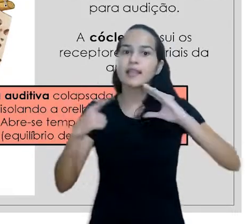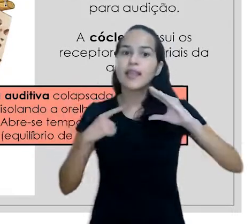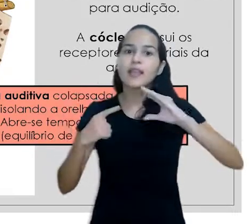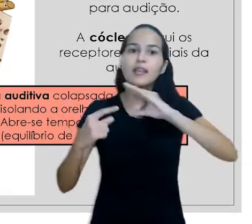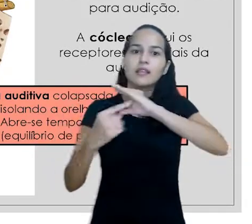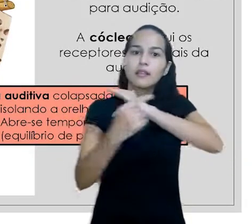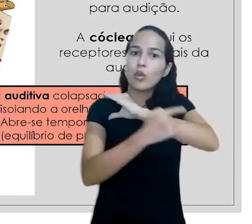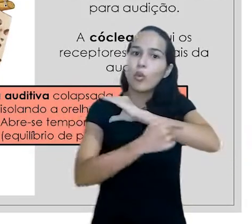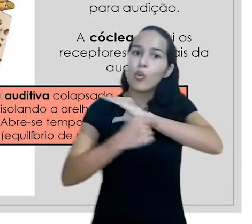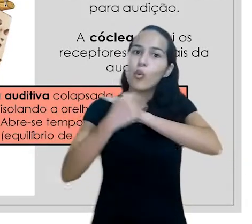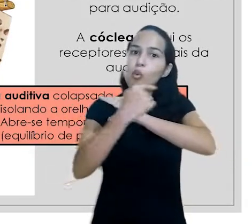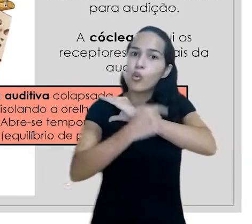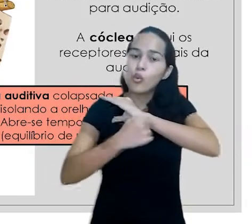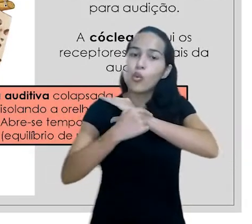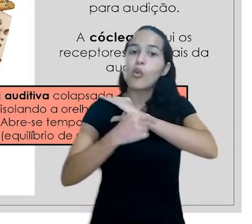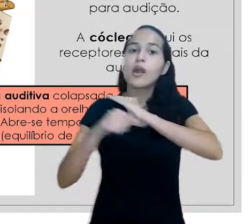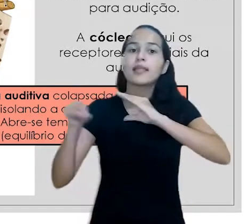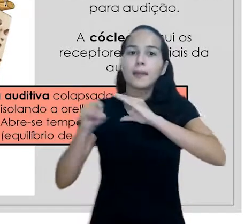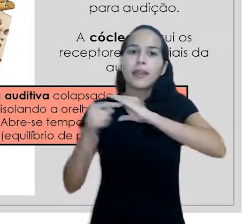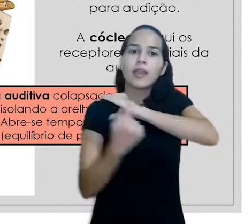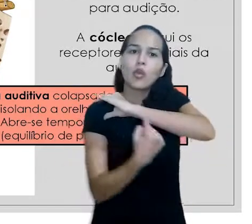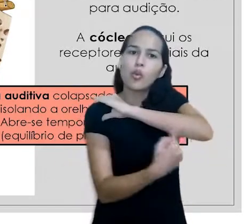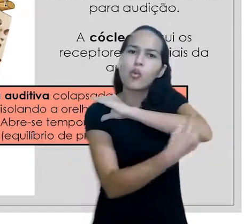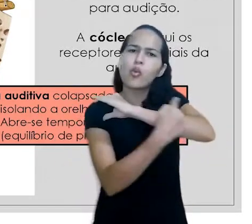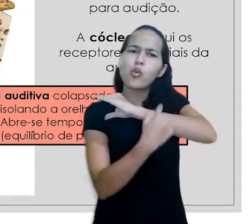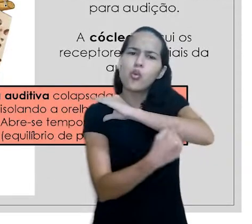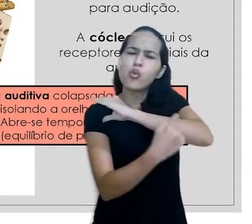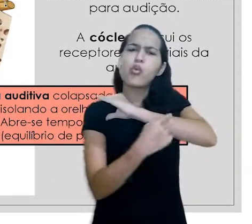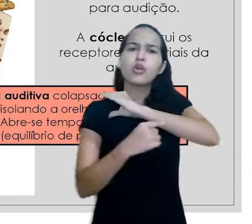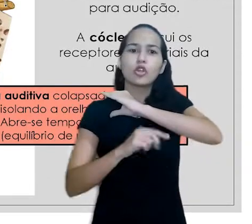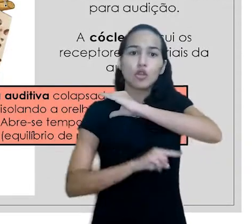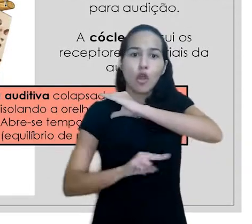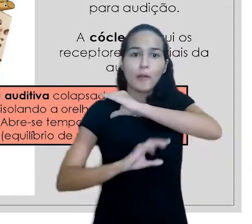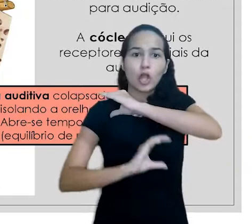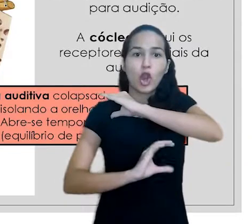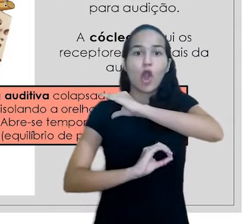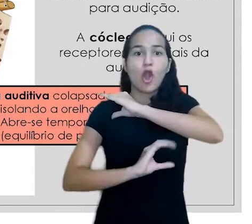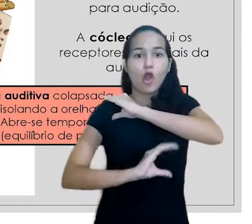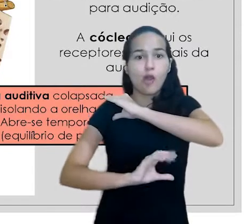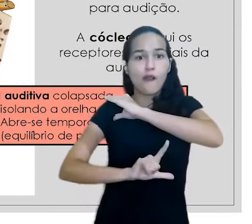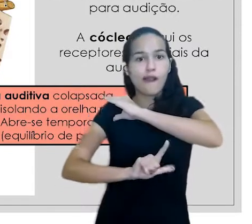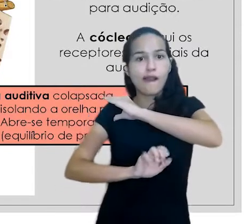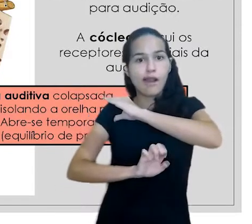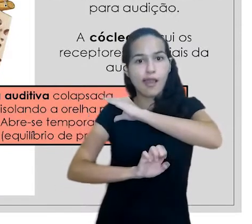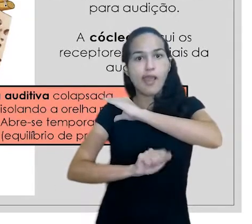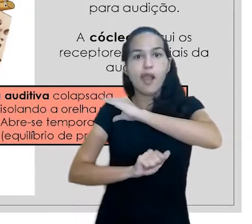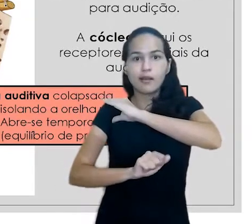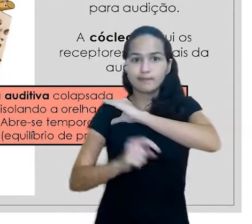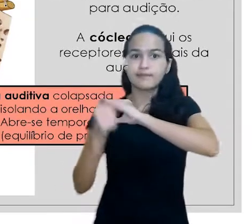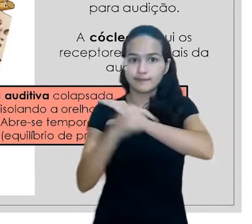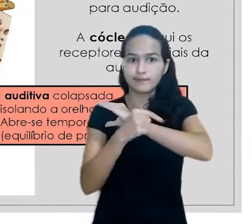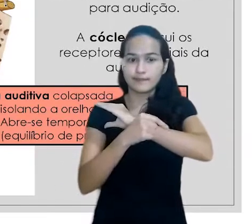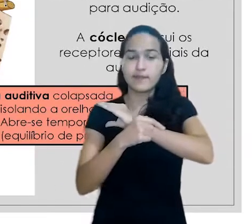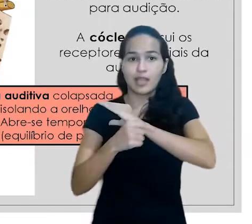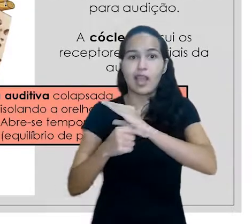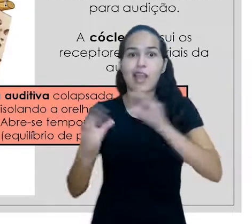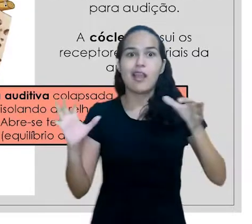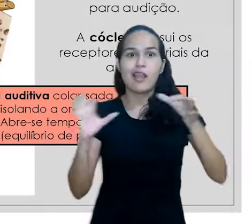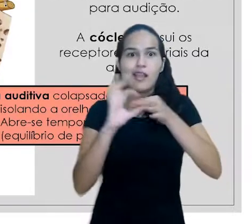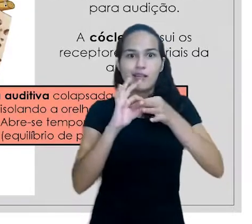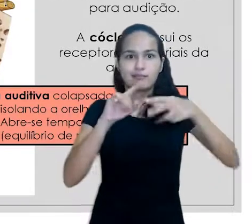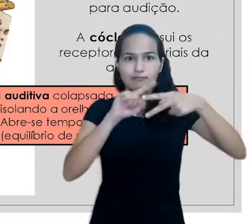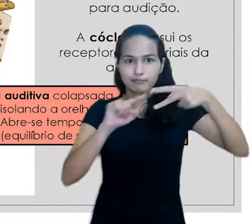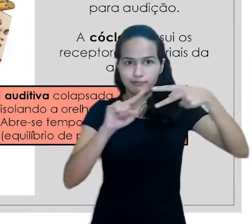de deixar claro que o aparelho vestibular da orelha interna é o responsável, ele é o sensor